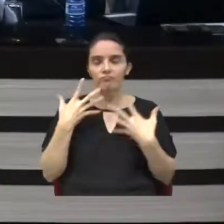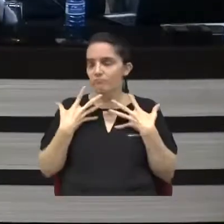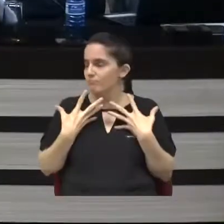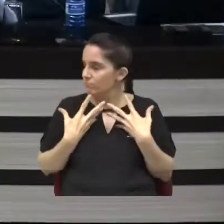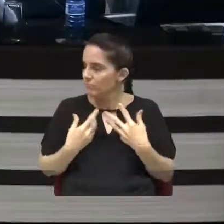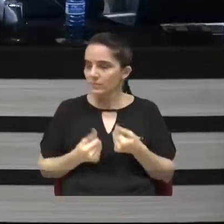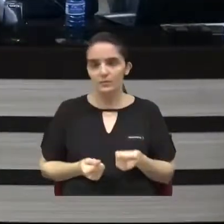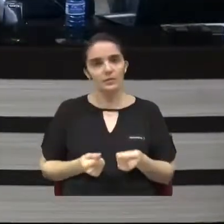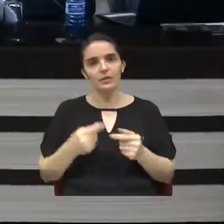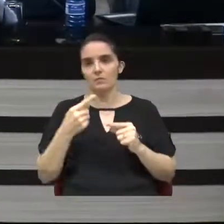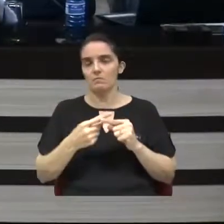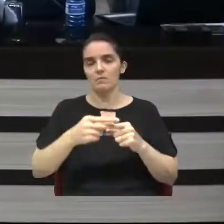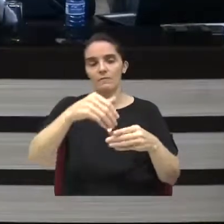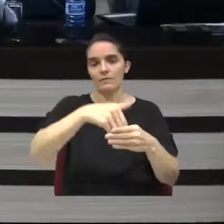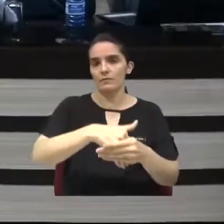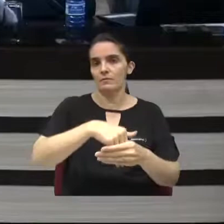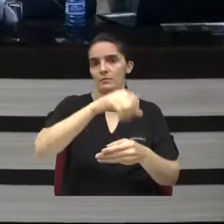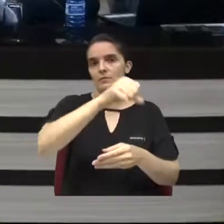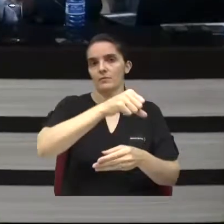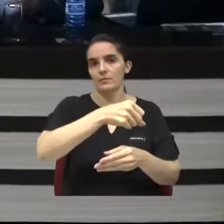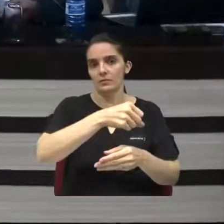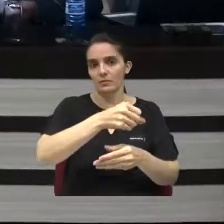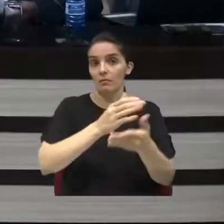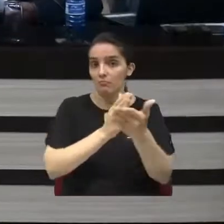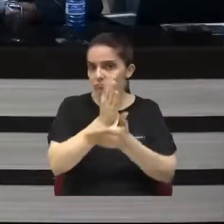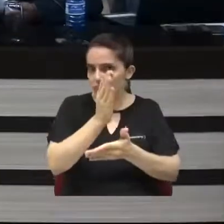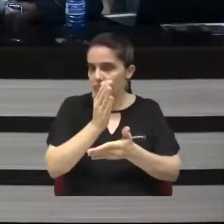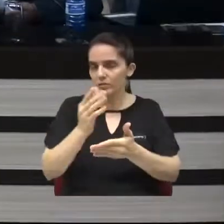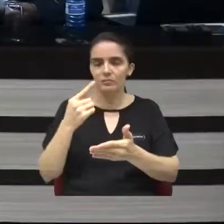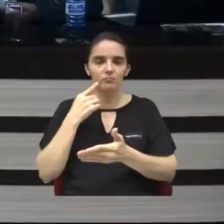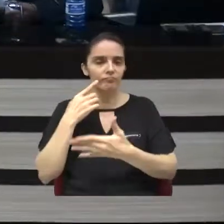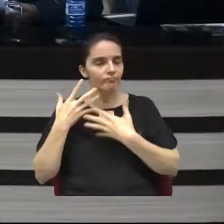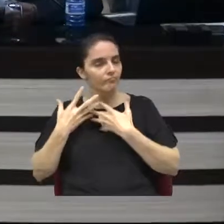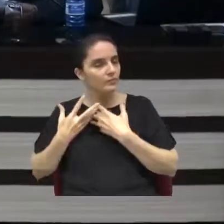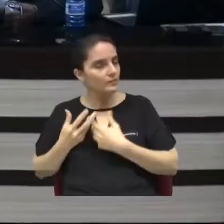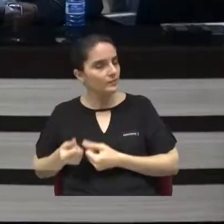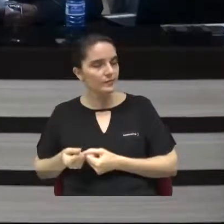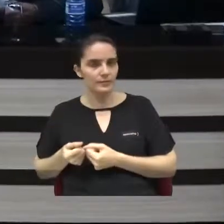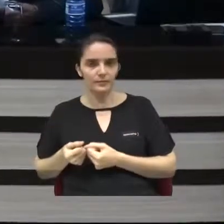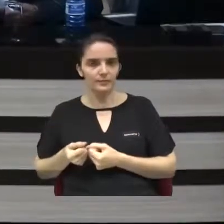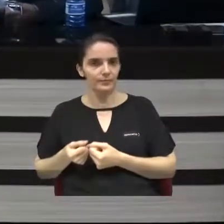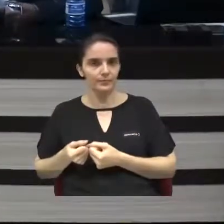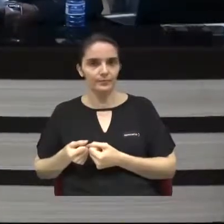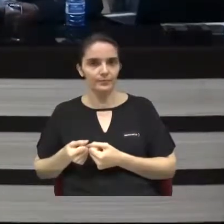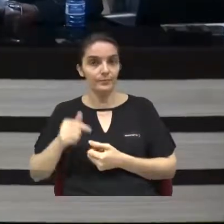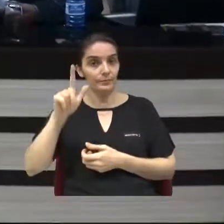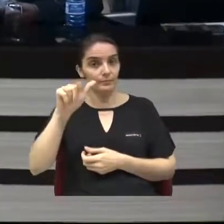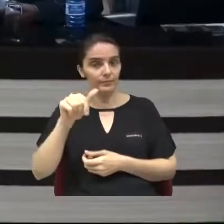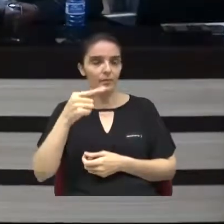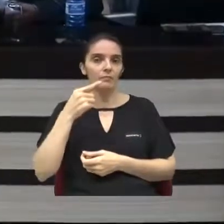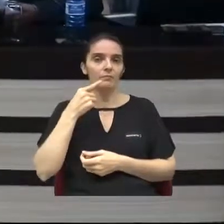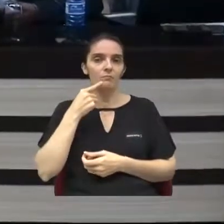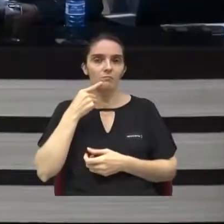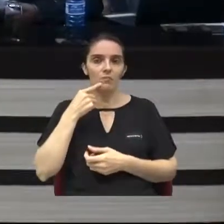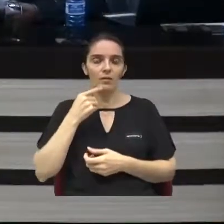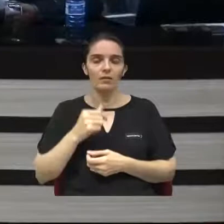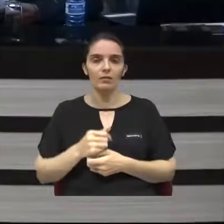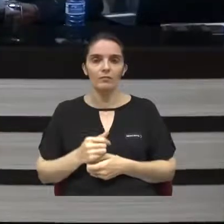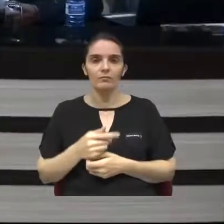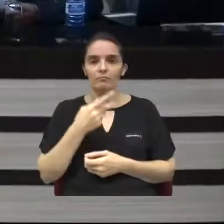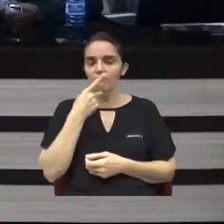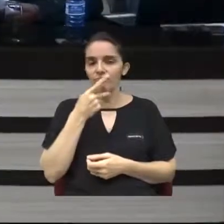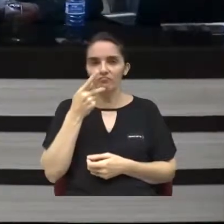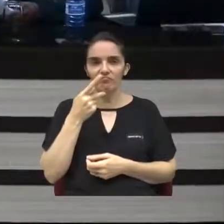o resultado da votação do projeto de lei complementar referenciado, expõe de maneira torpe